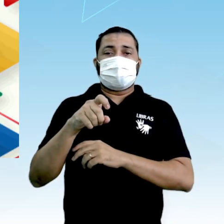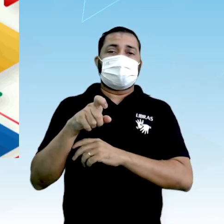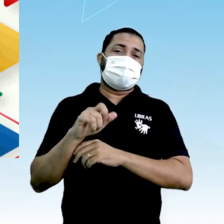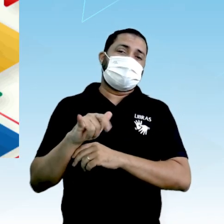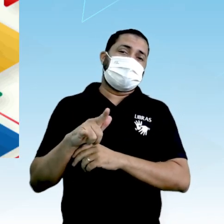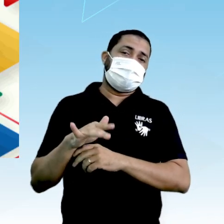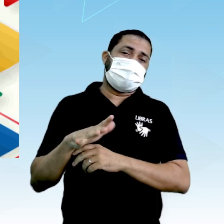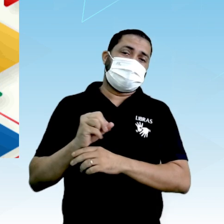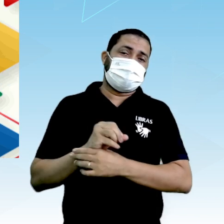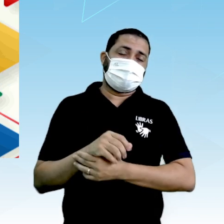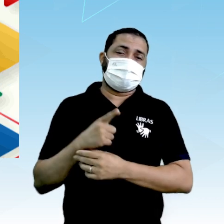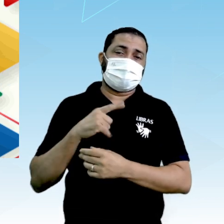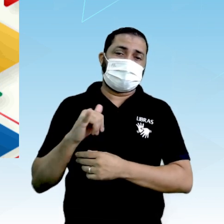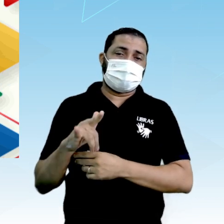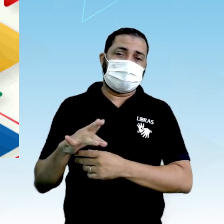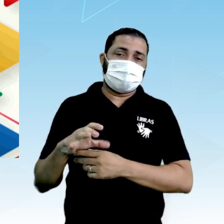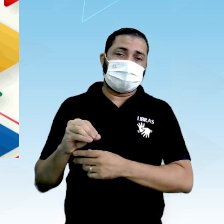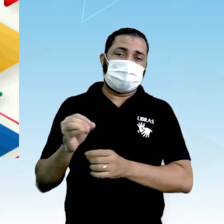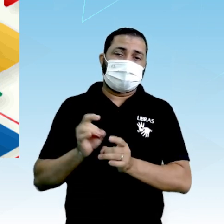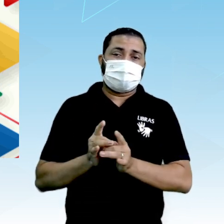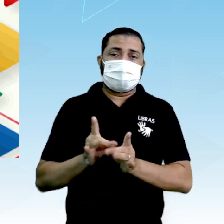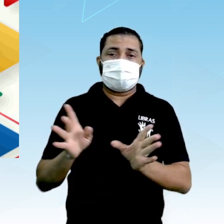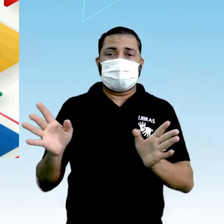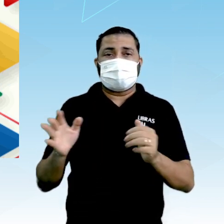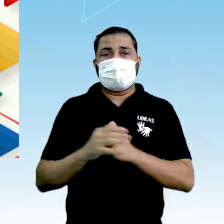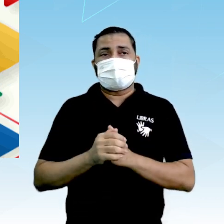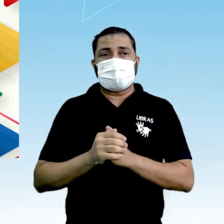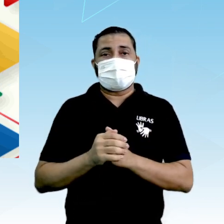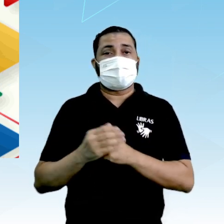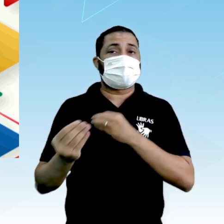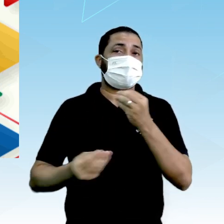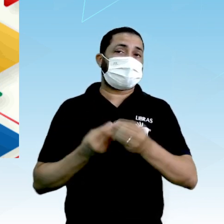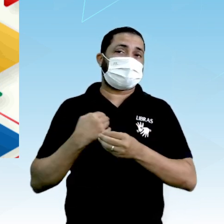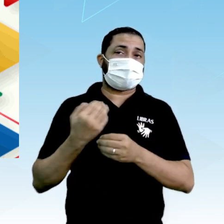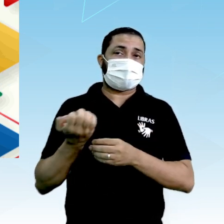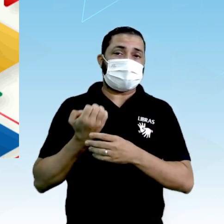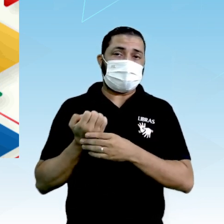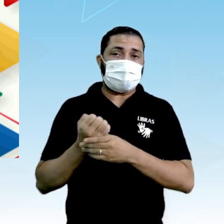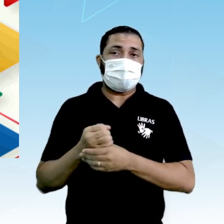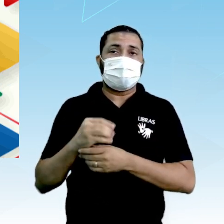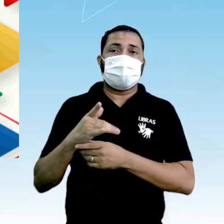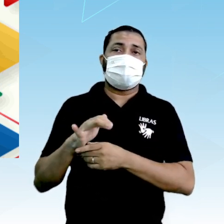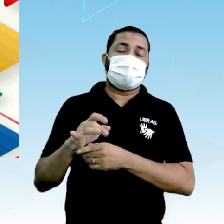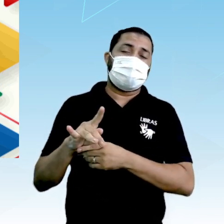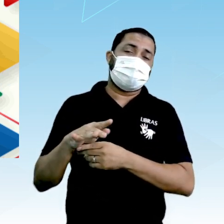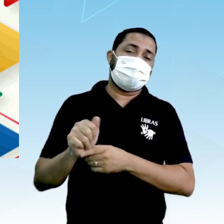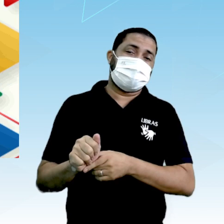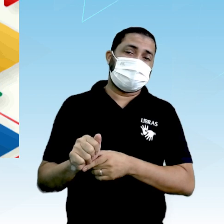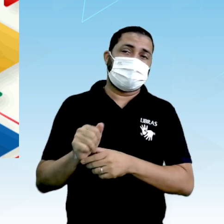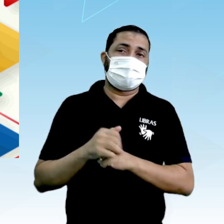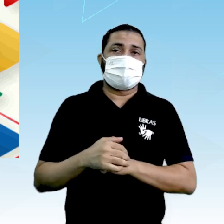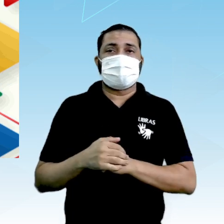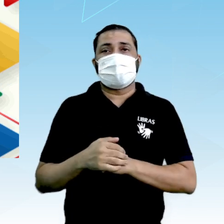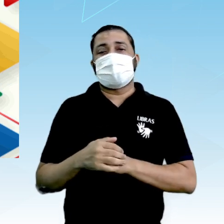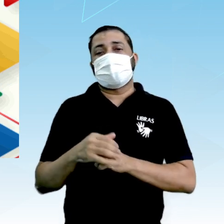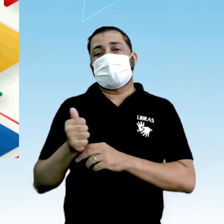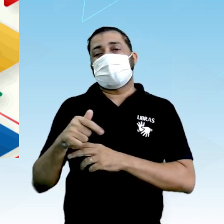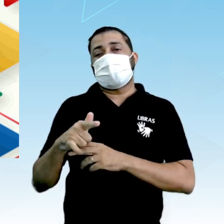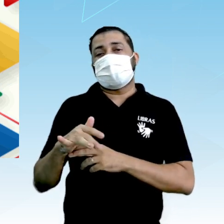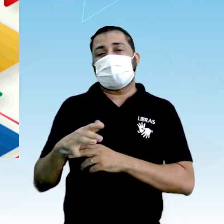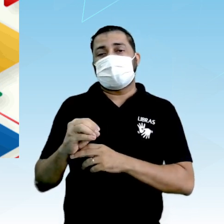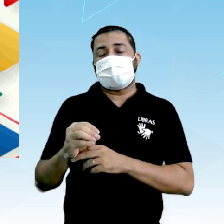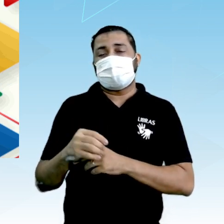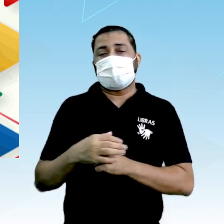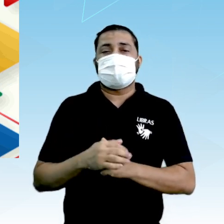oxidado para ter os seus íons liberados na solução. Como eu quero colocar cobre sobre determinado metal, no ânodo eu também